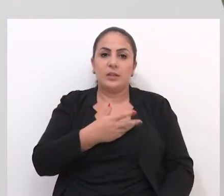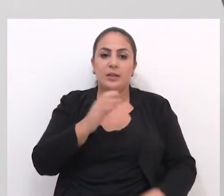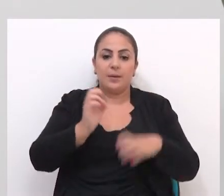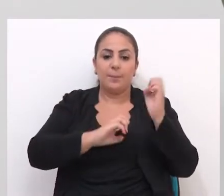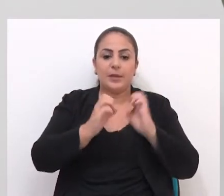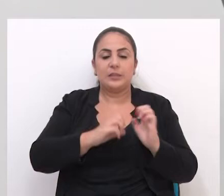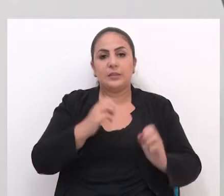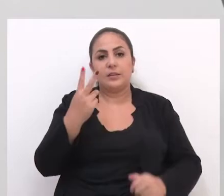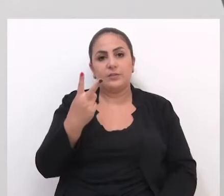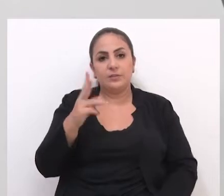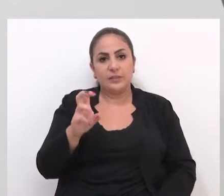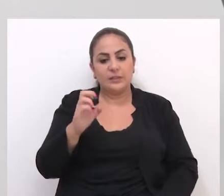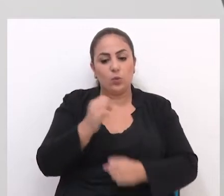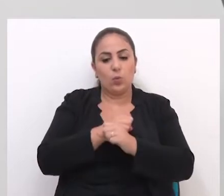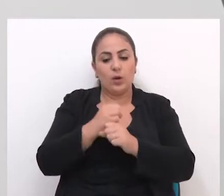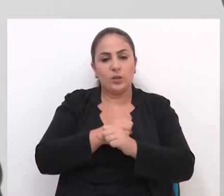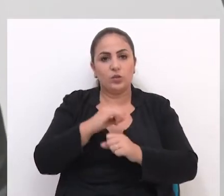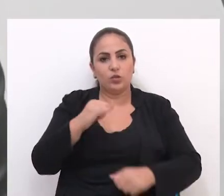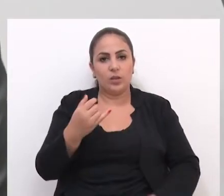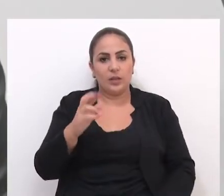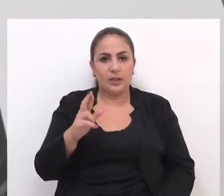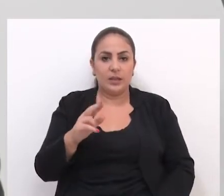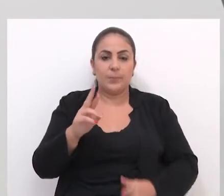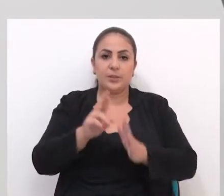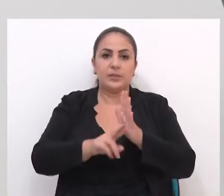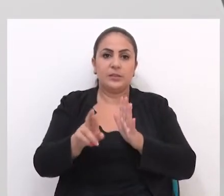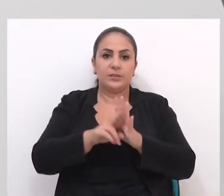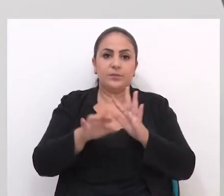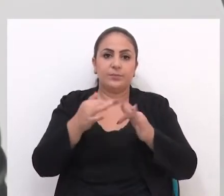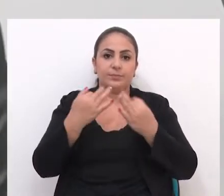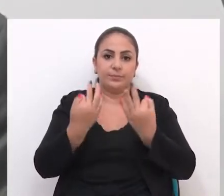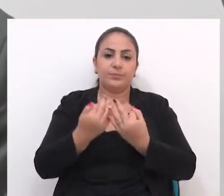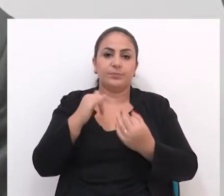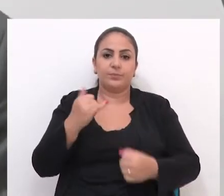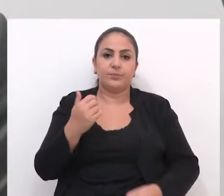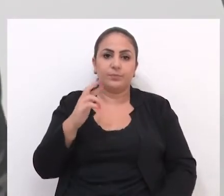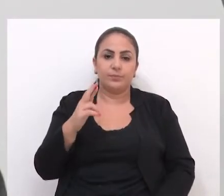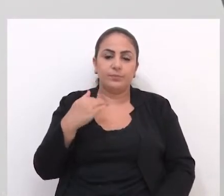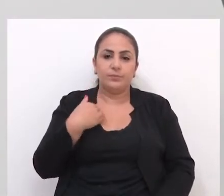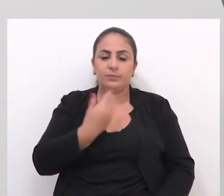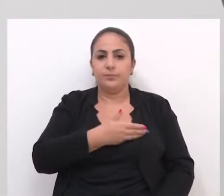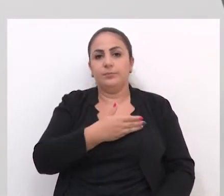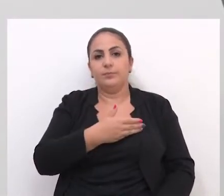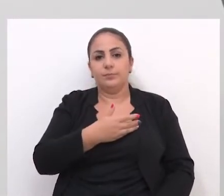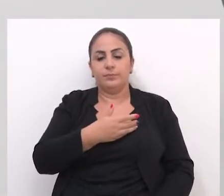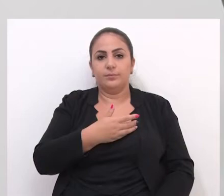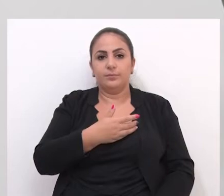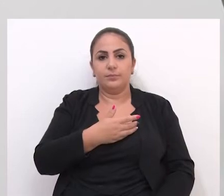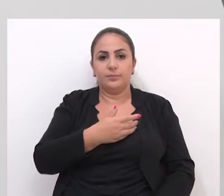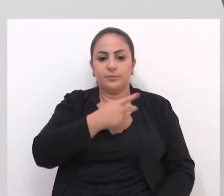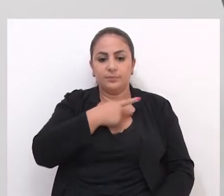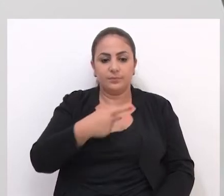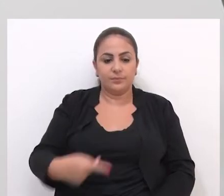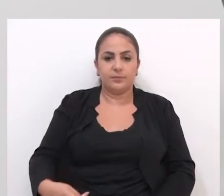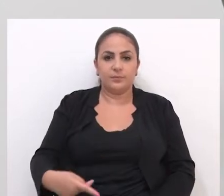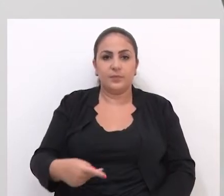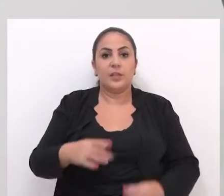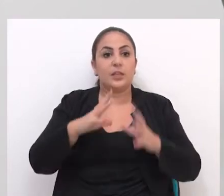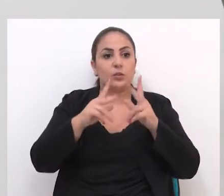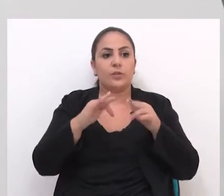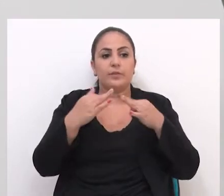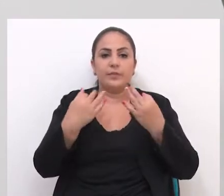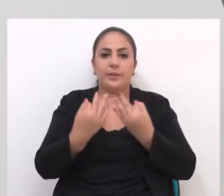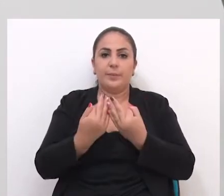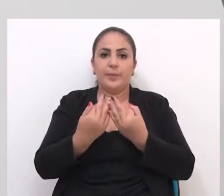dos 25 anos de JR, em nome da família JR, do nosso presidente, né, o Roberto Andrieta,